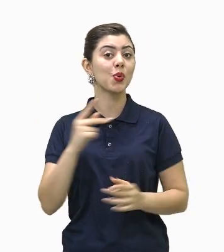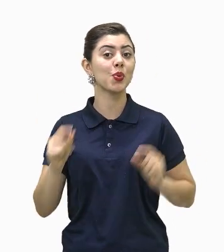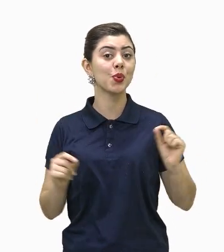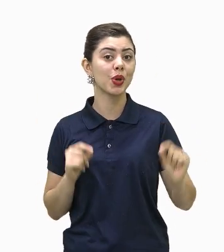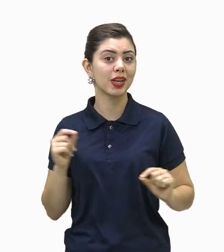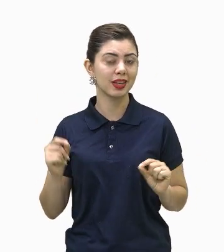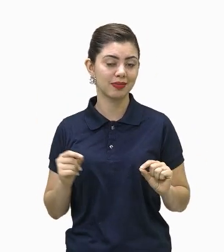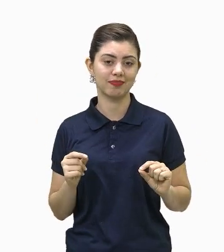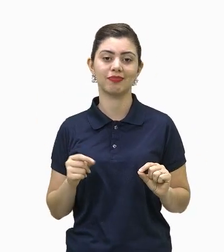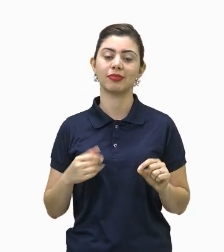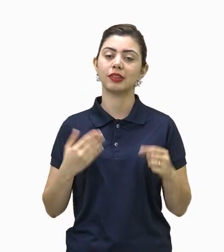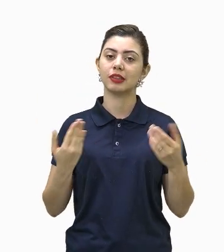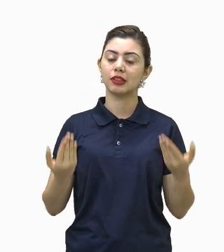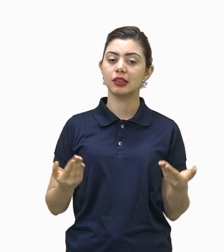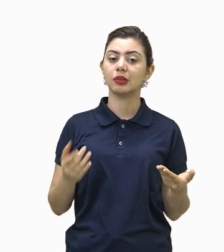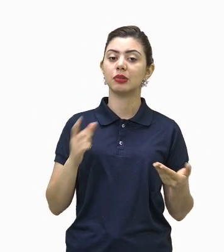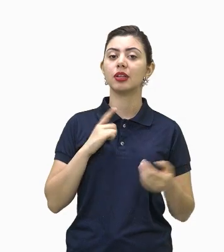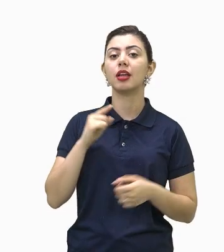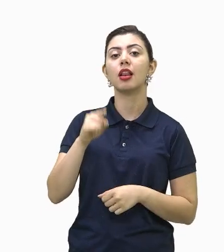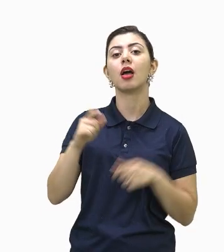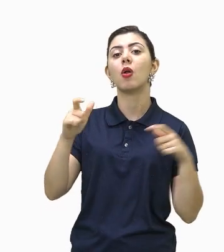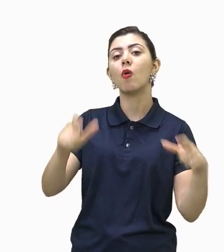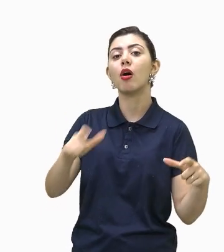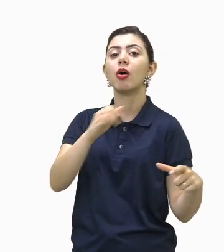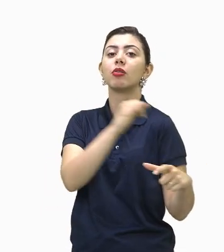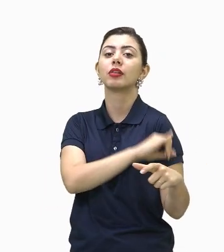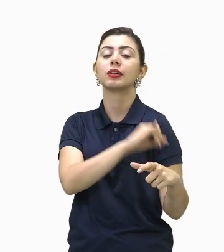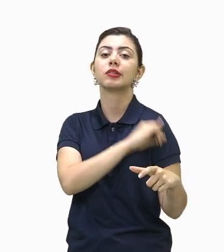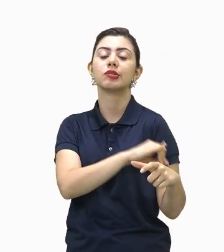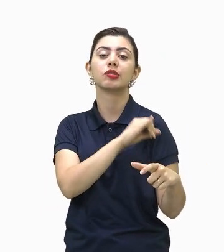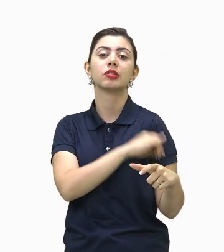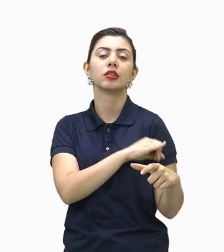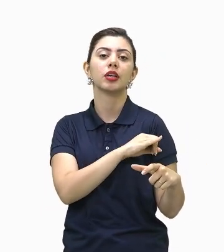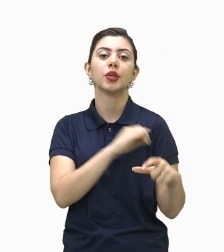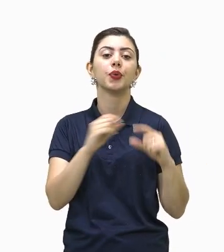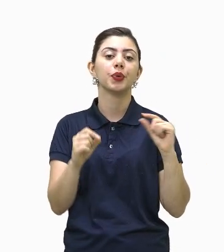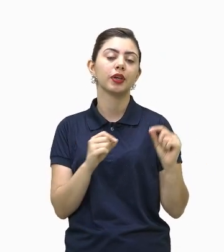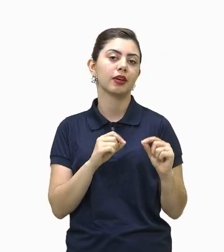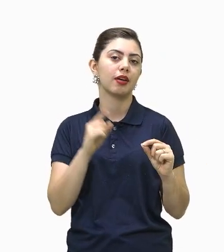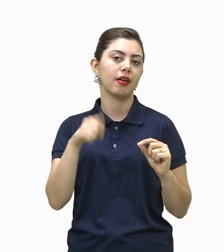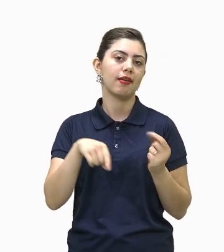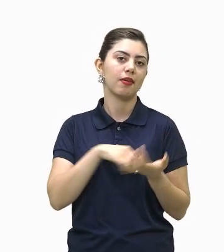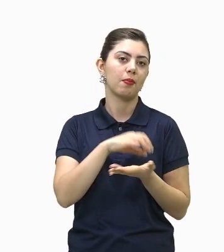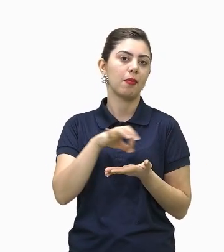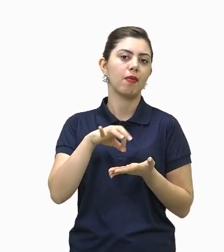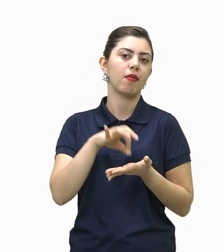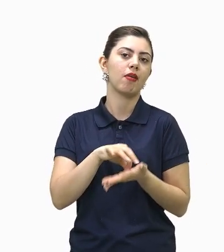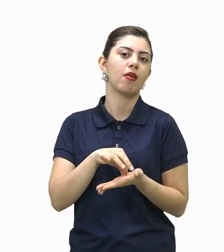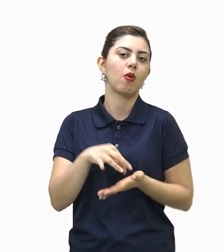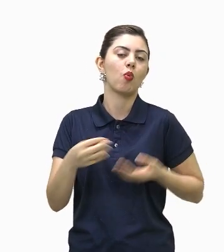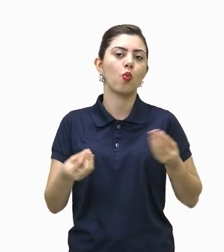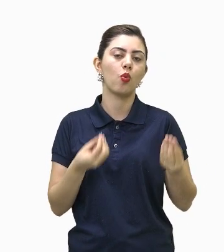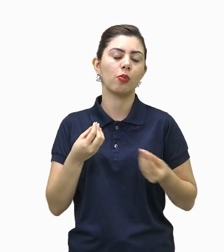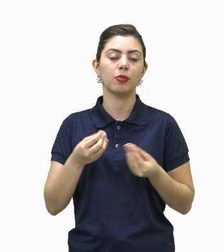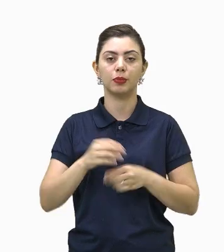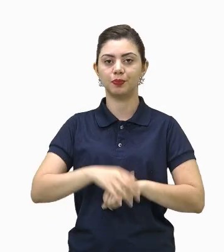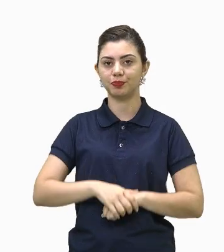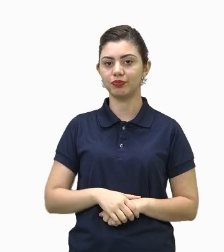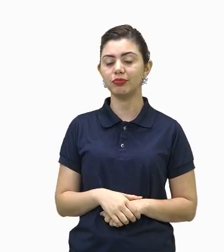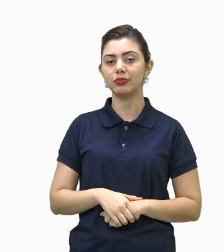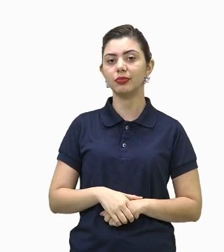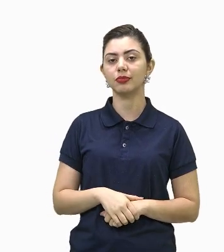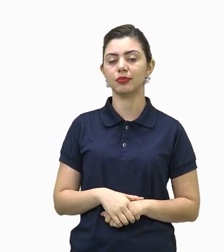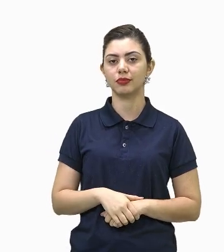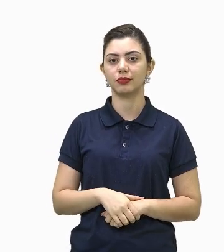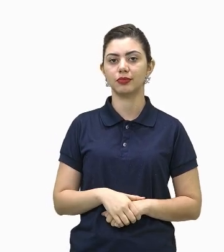então ali essa parte do Rio de Janeiro? Era ali uma localidade aonde não havia